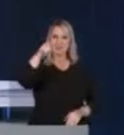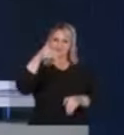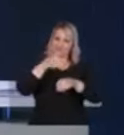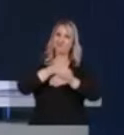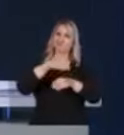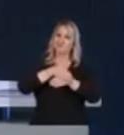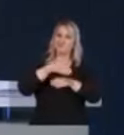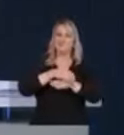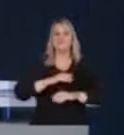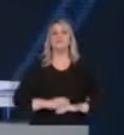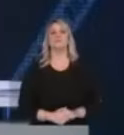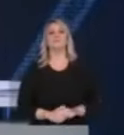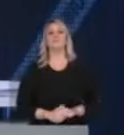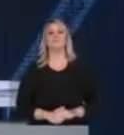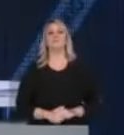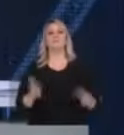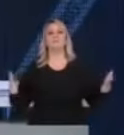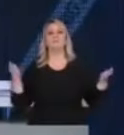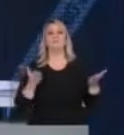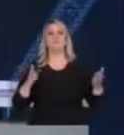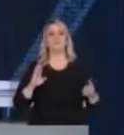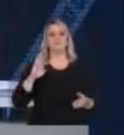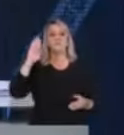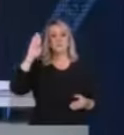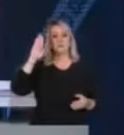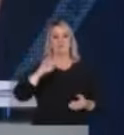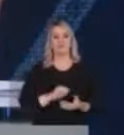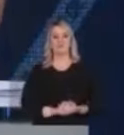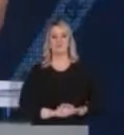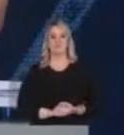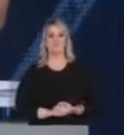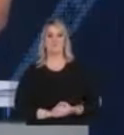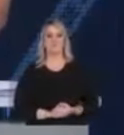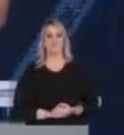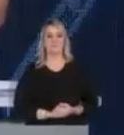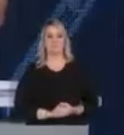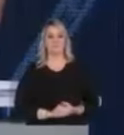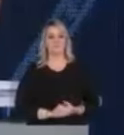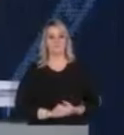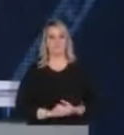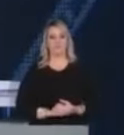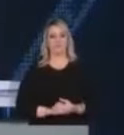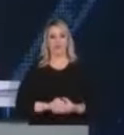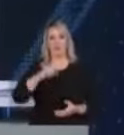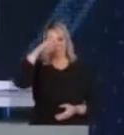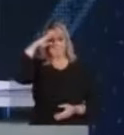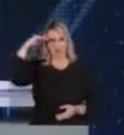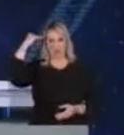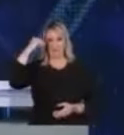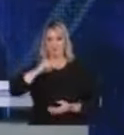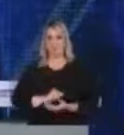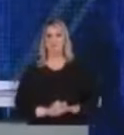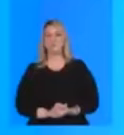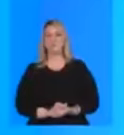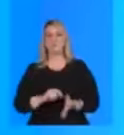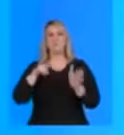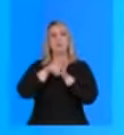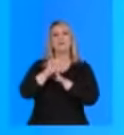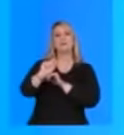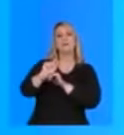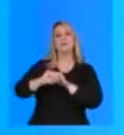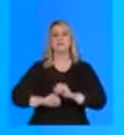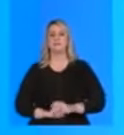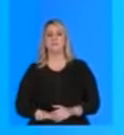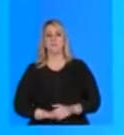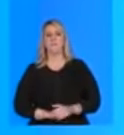participação o agora o candidato Flávio bolsonaro vai fazer uma pergunta para quem o senhor escolhe fazer a pergunta eu